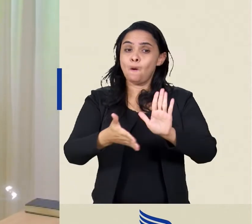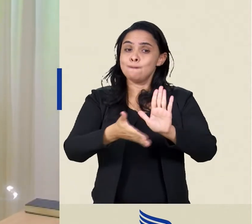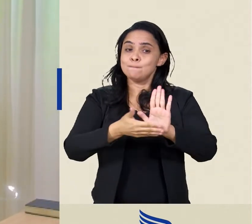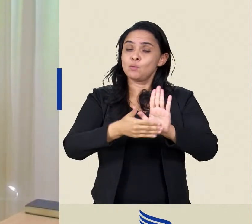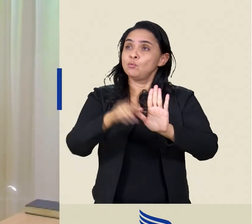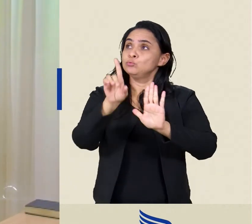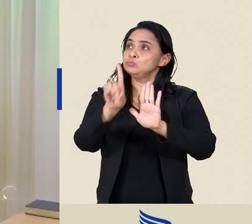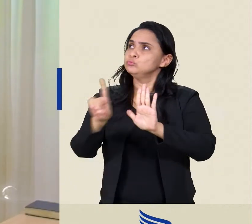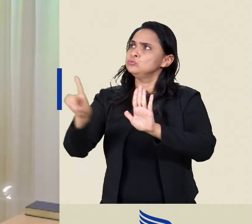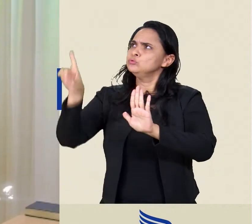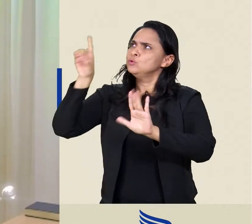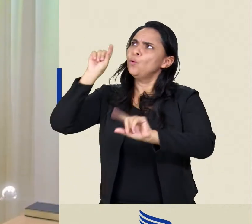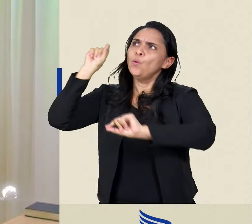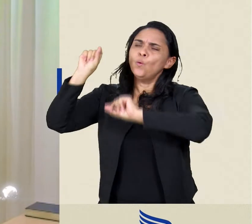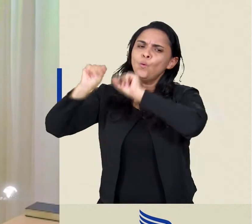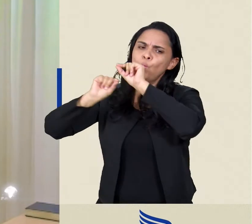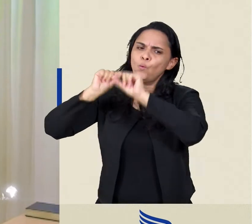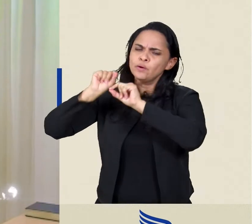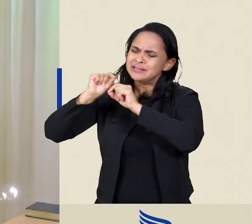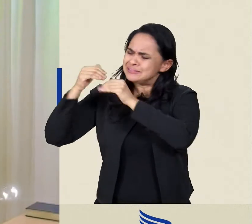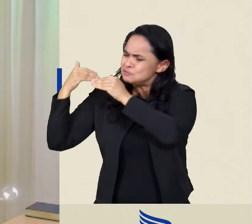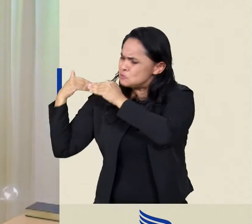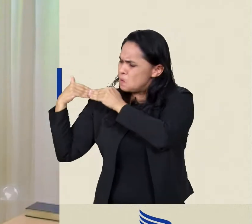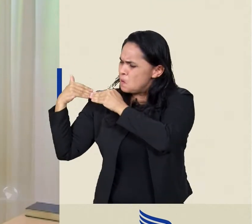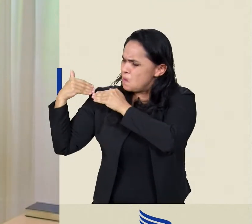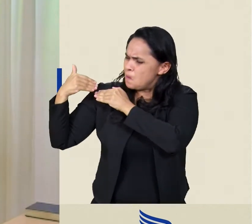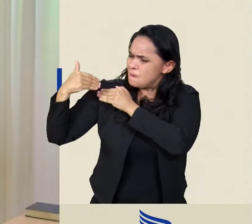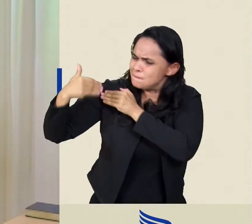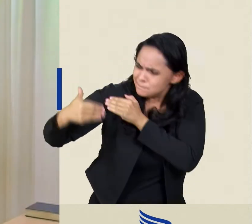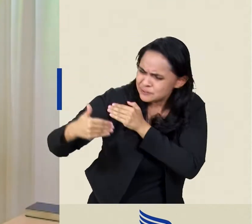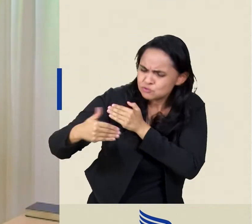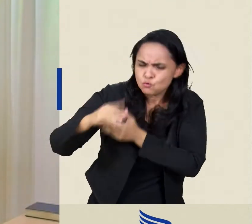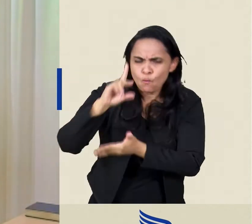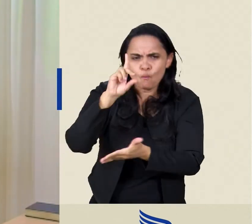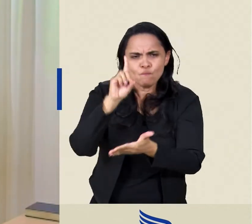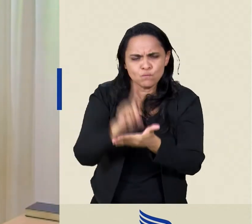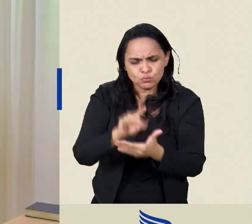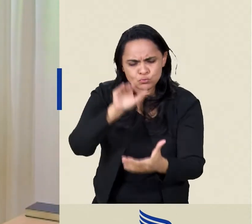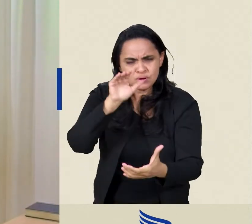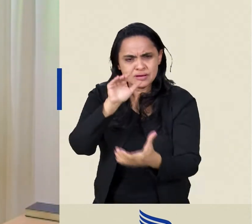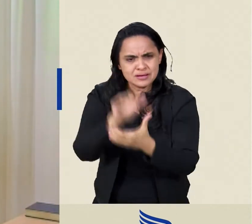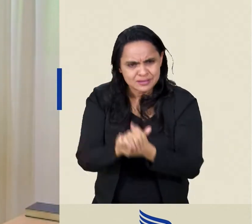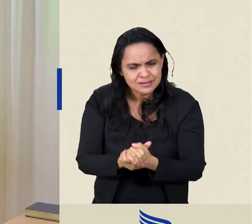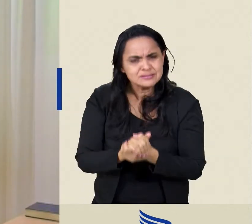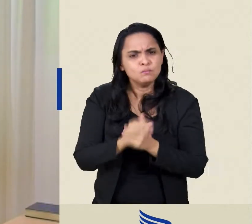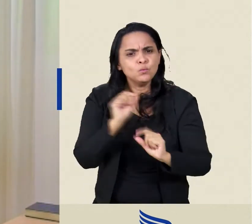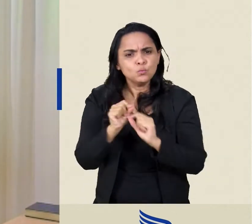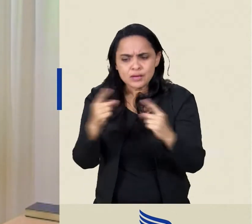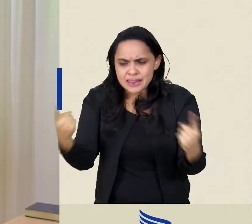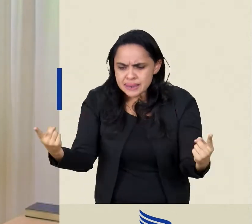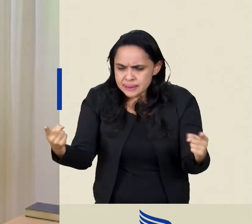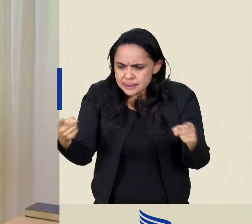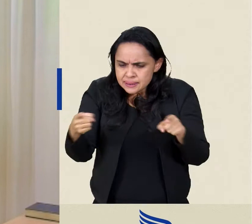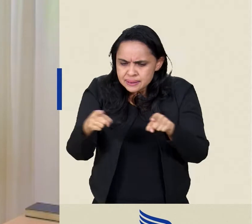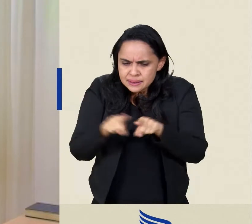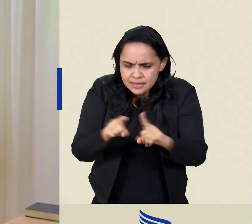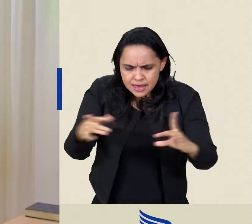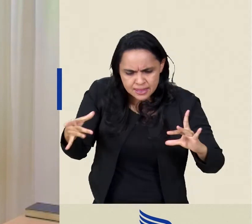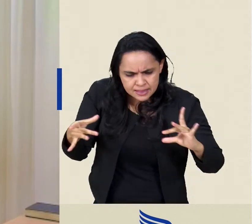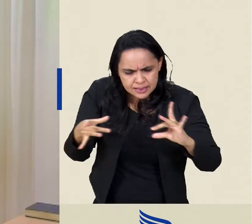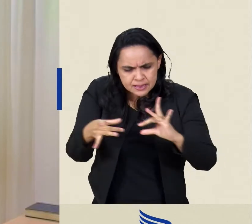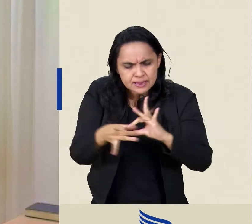desde o início, que o voto do casamento ligasse mutuamente ambas as partes, por